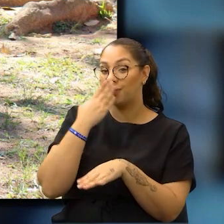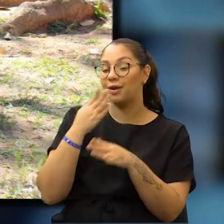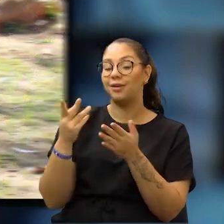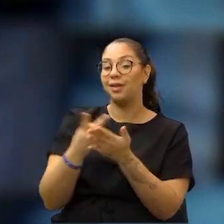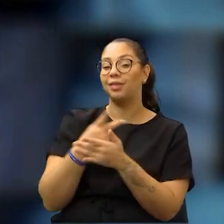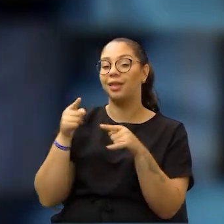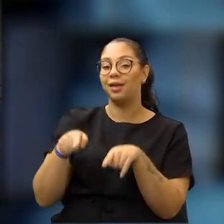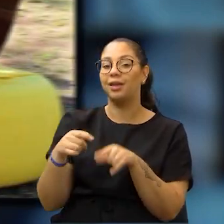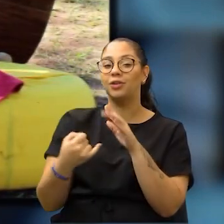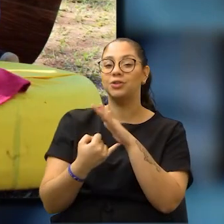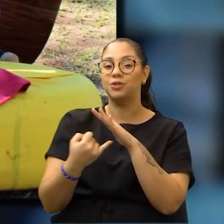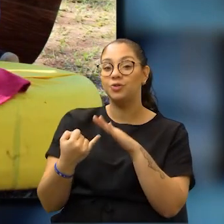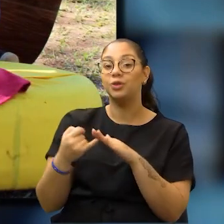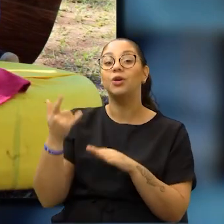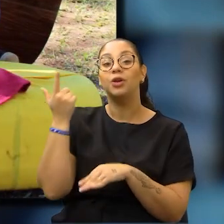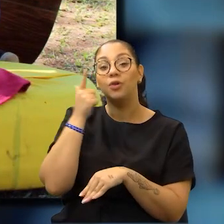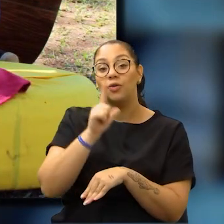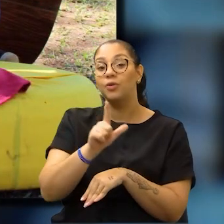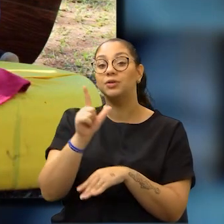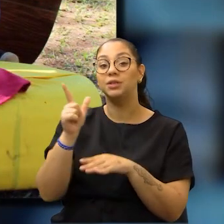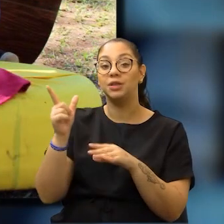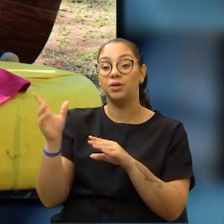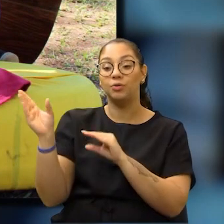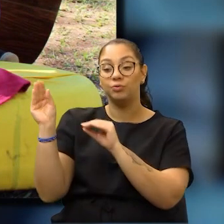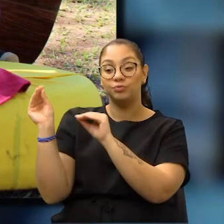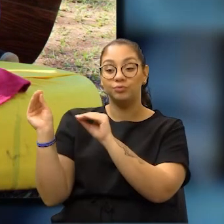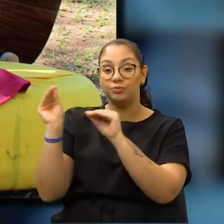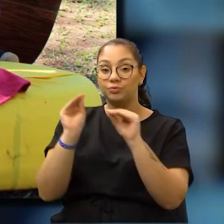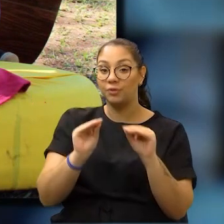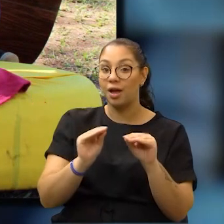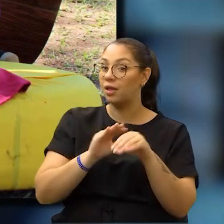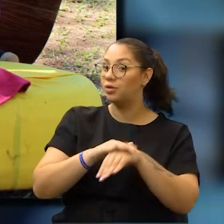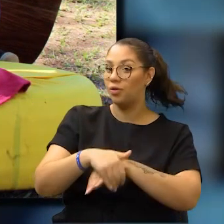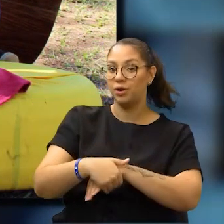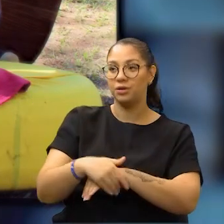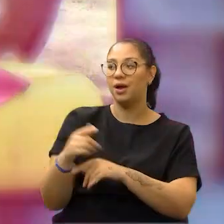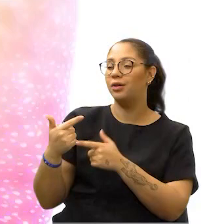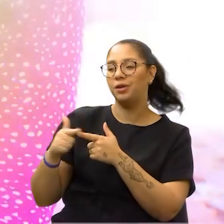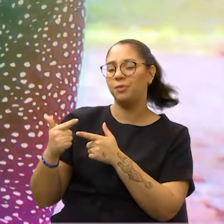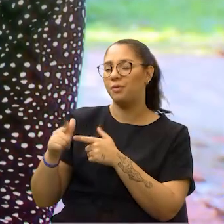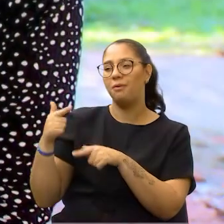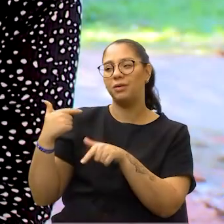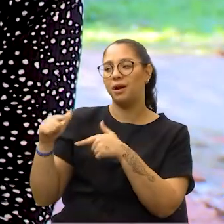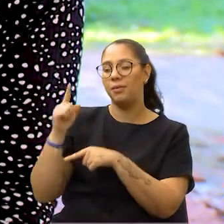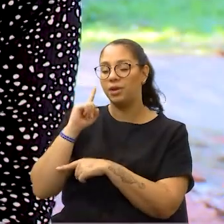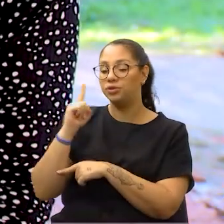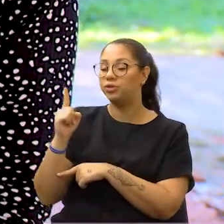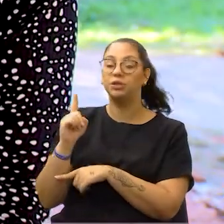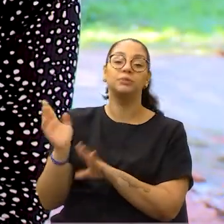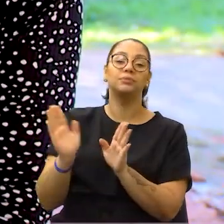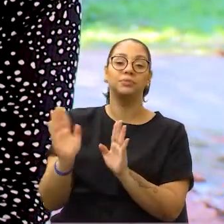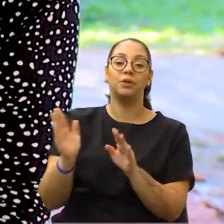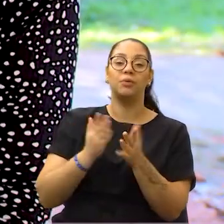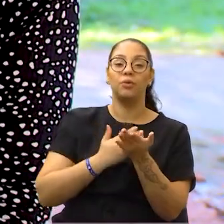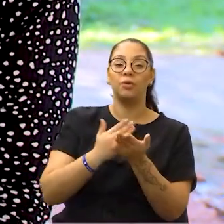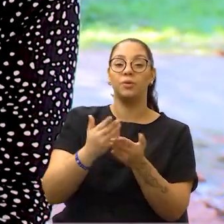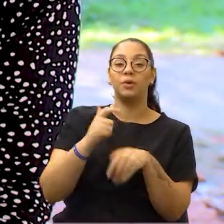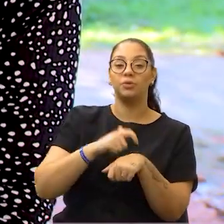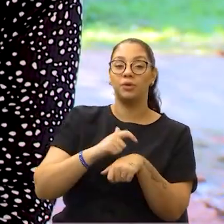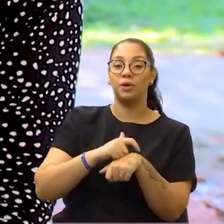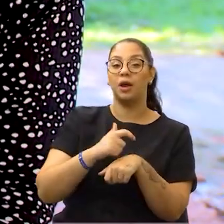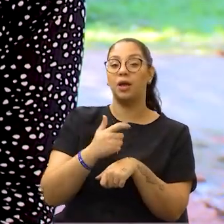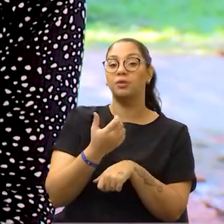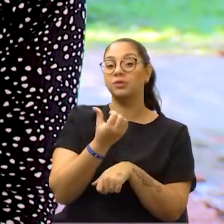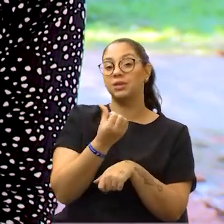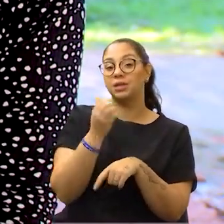de confeitaria, que acontece no Instituto mesmo, e a gente conseguiu jogar para a noite. Então não tem problema se ele trabalha durante o